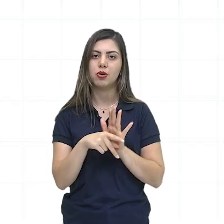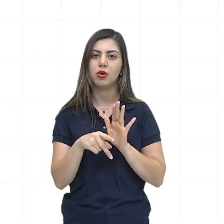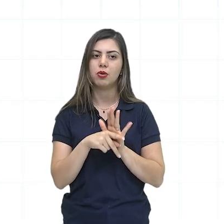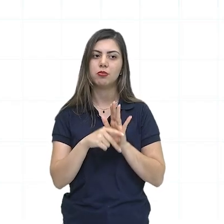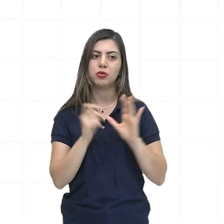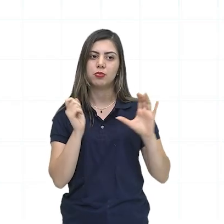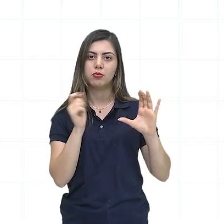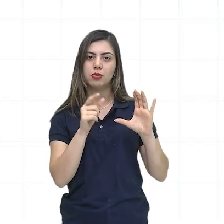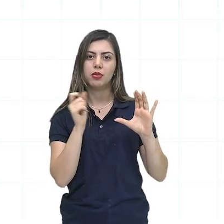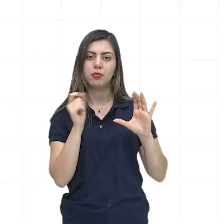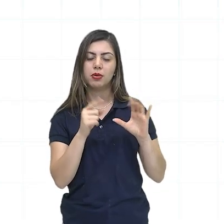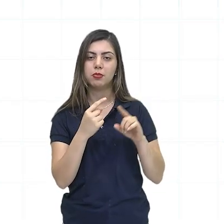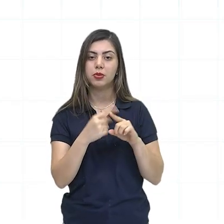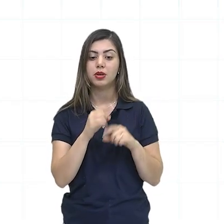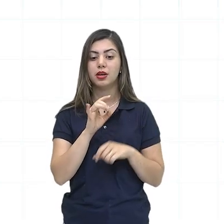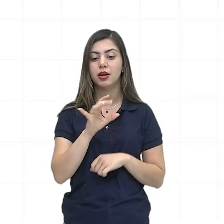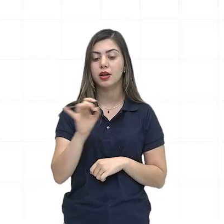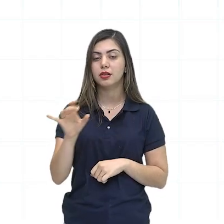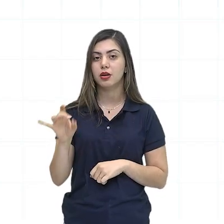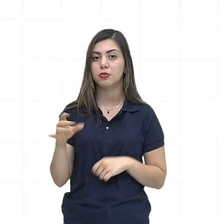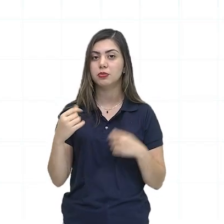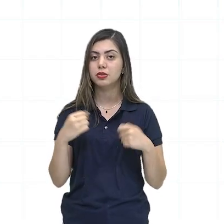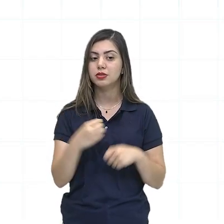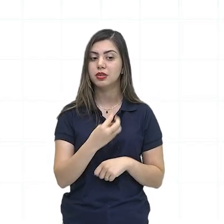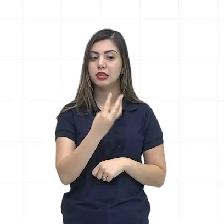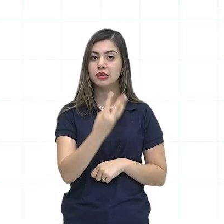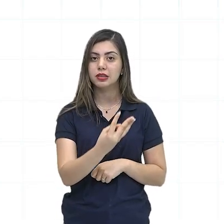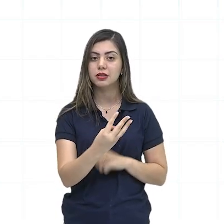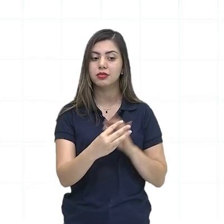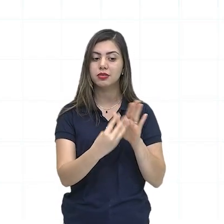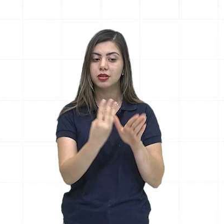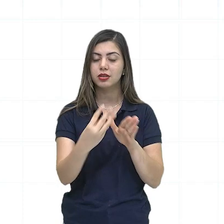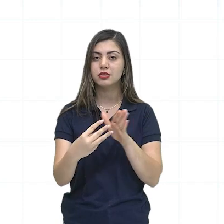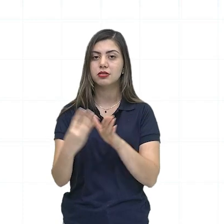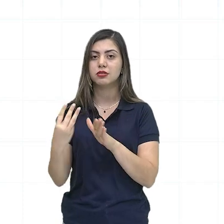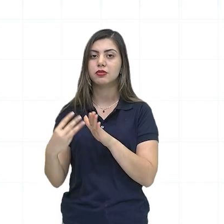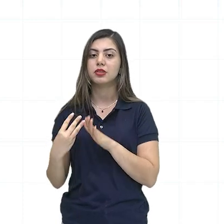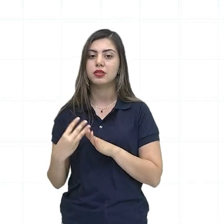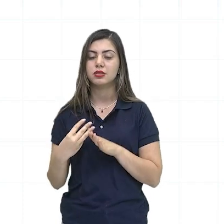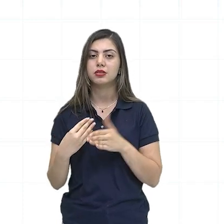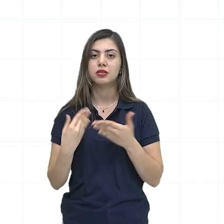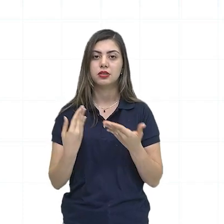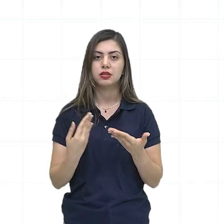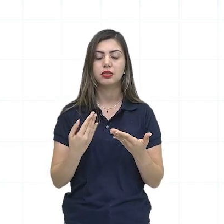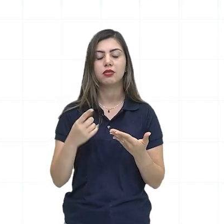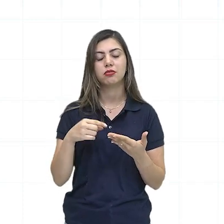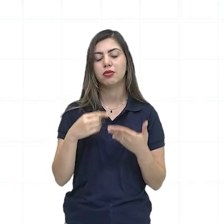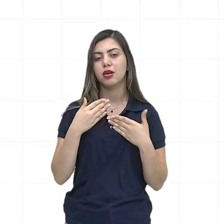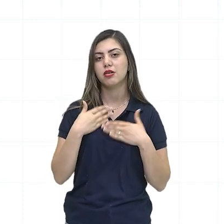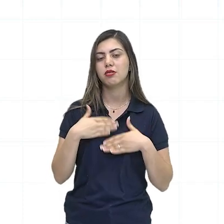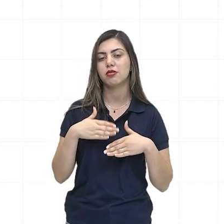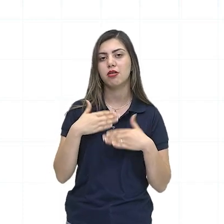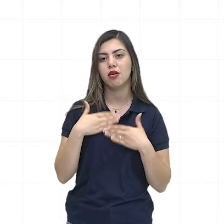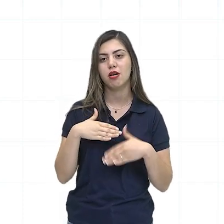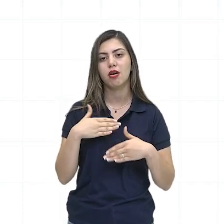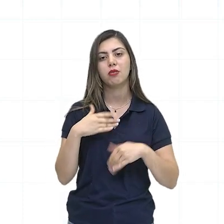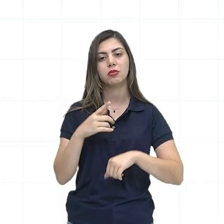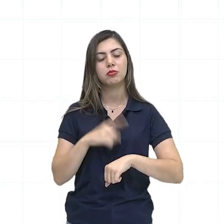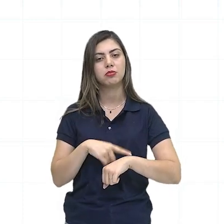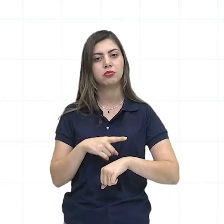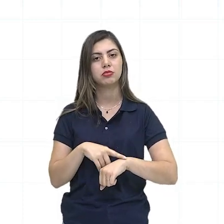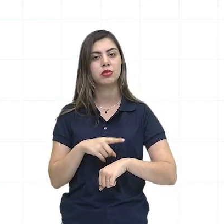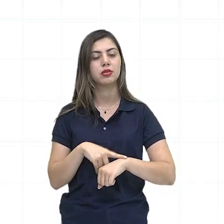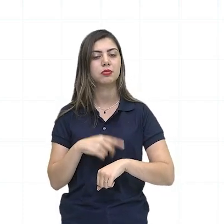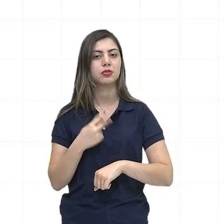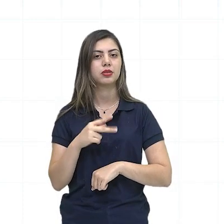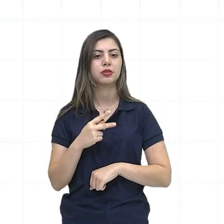tem três arremessos, né? Então, é feito de forma tranquila, cada um